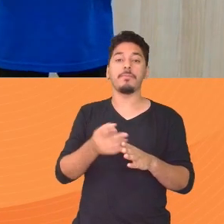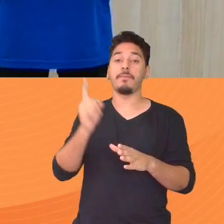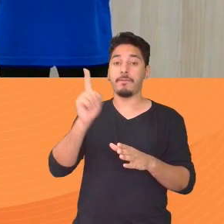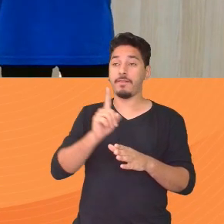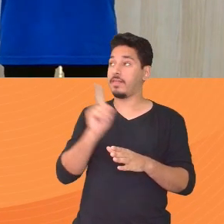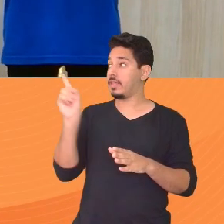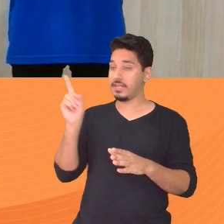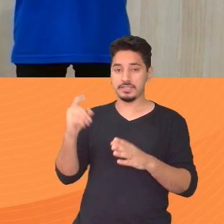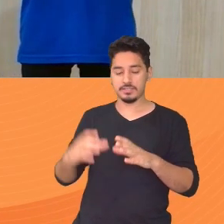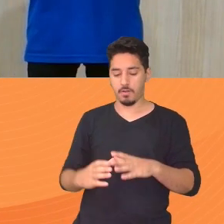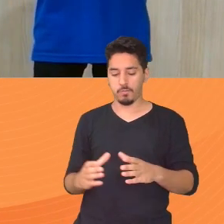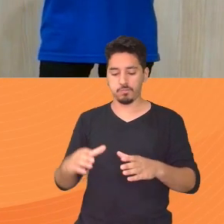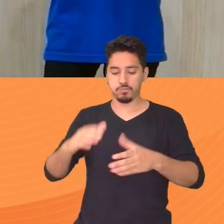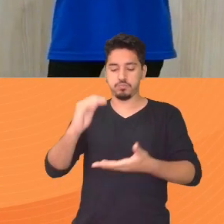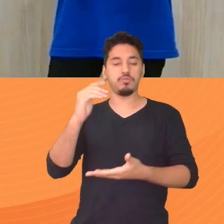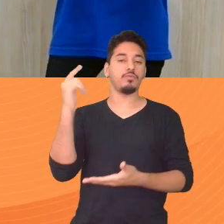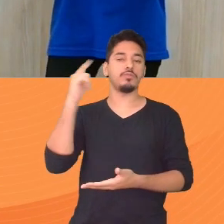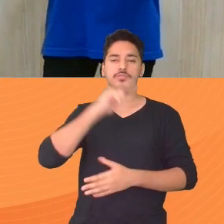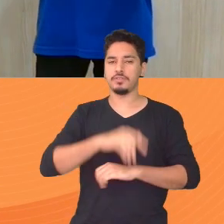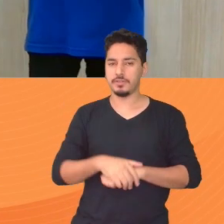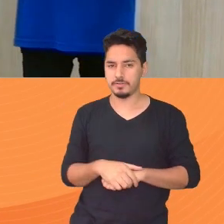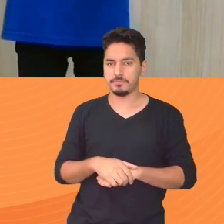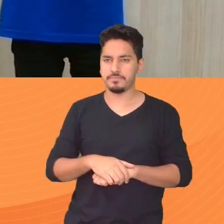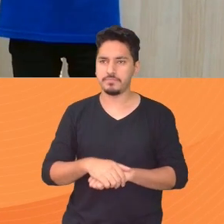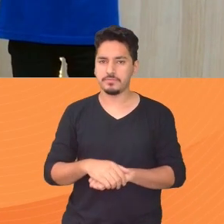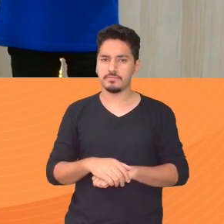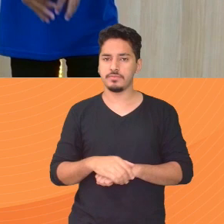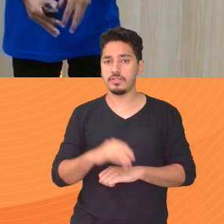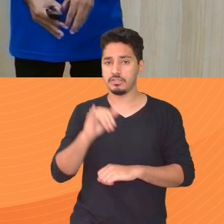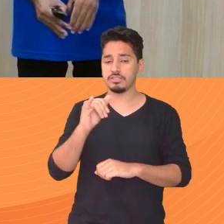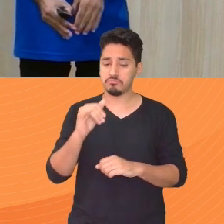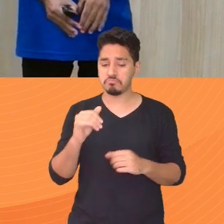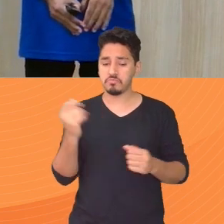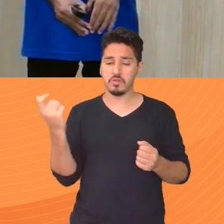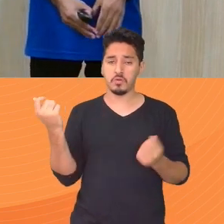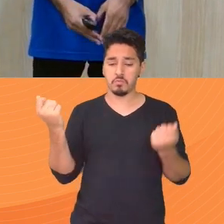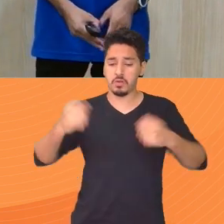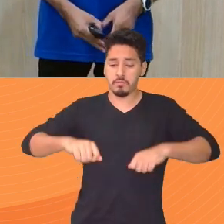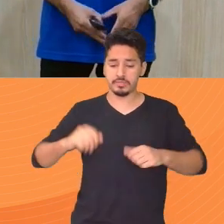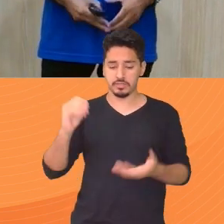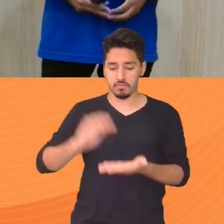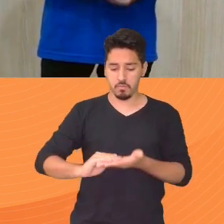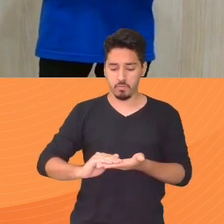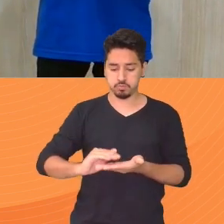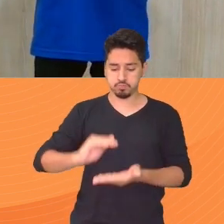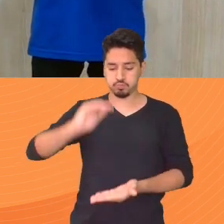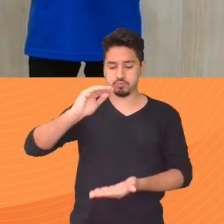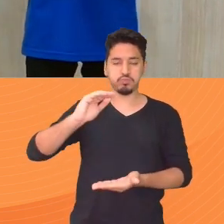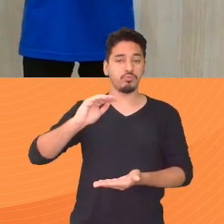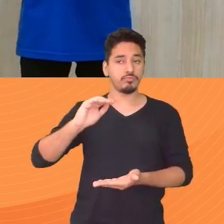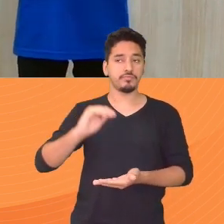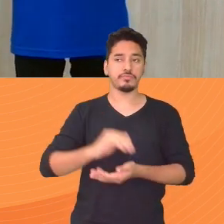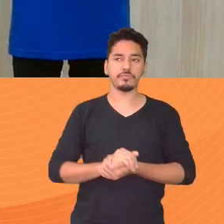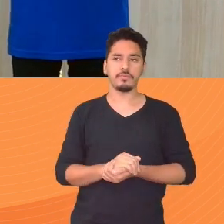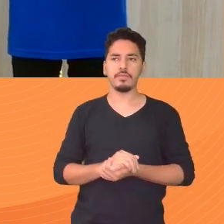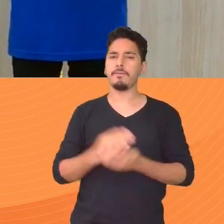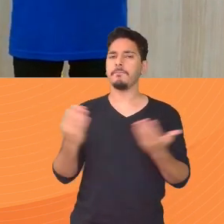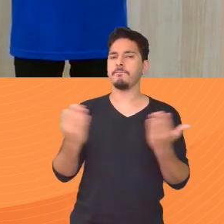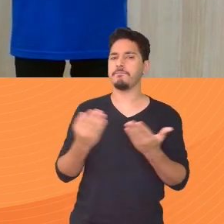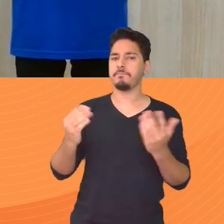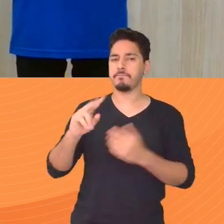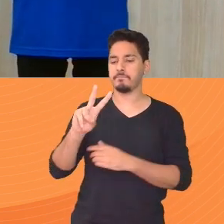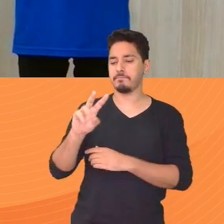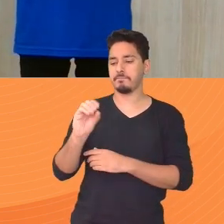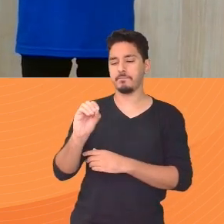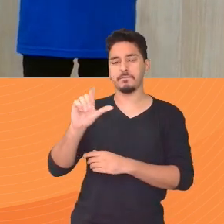essa embalagem comporta. Se ela comporta, é o volume que cabe lá dentro. E aí eu posso fazer o volume. Agora, o volume,